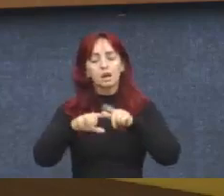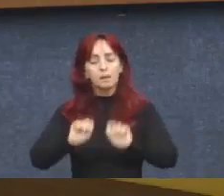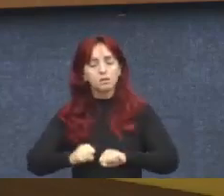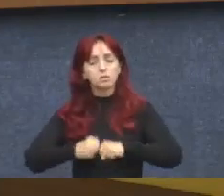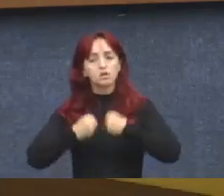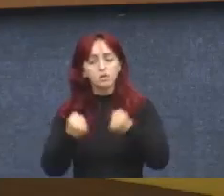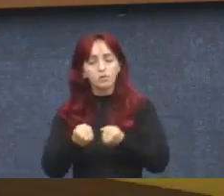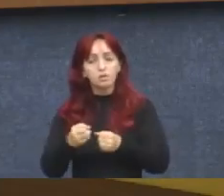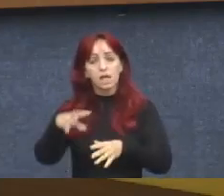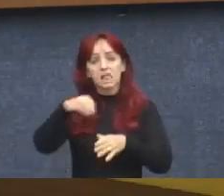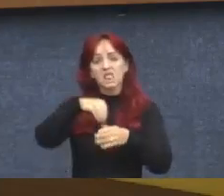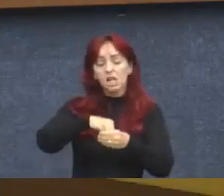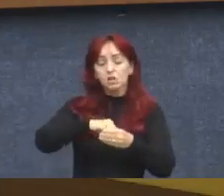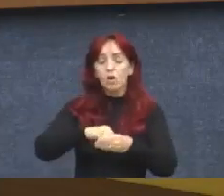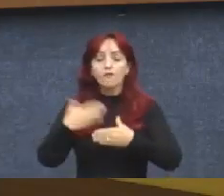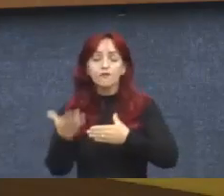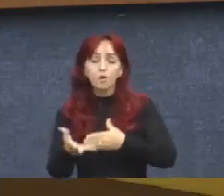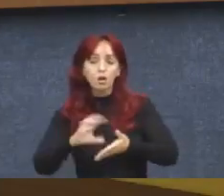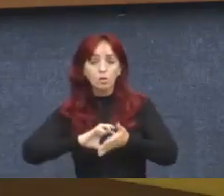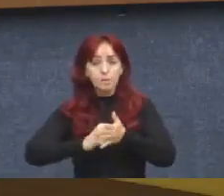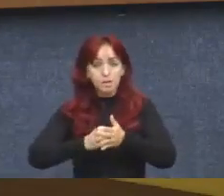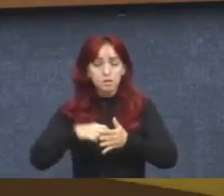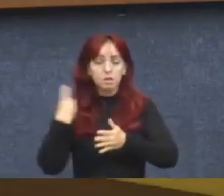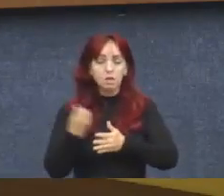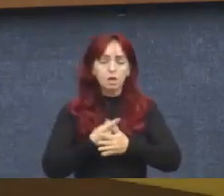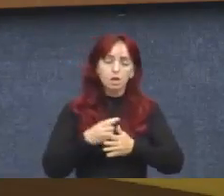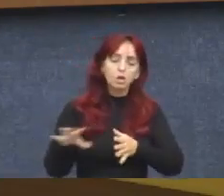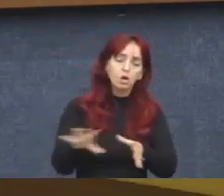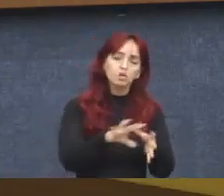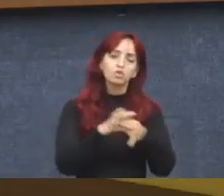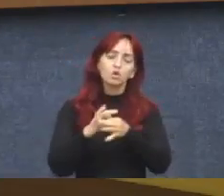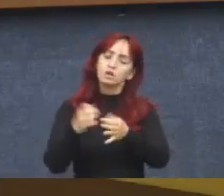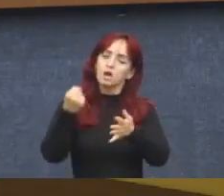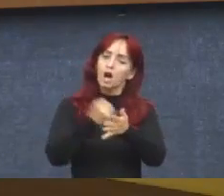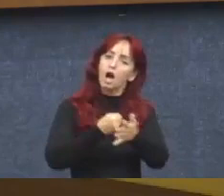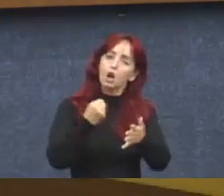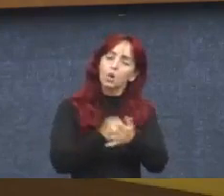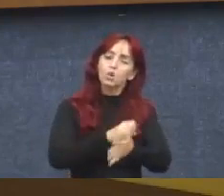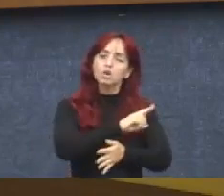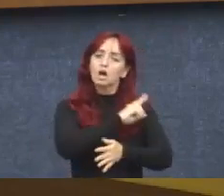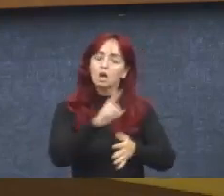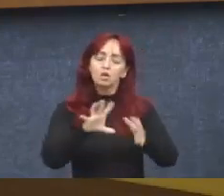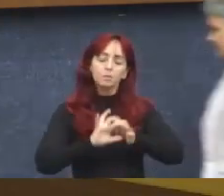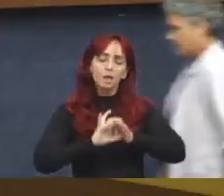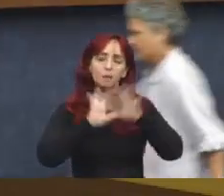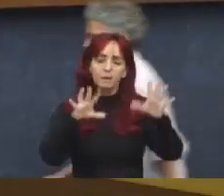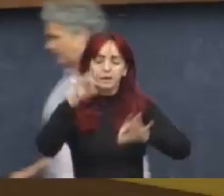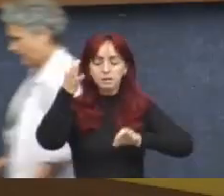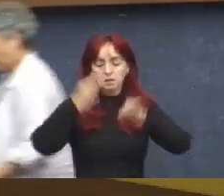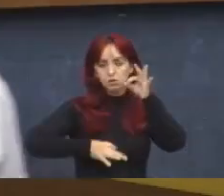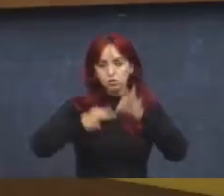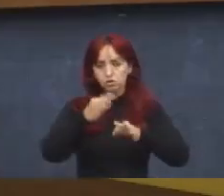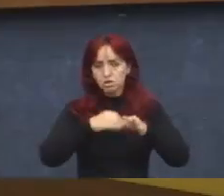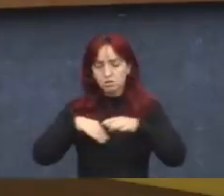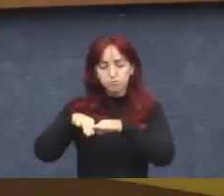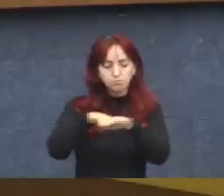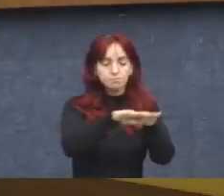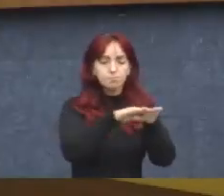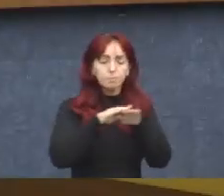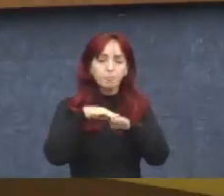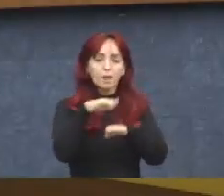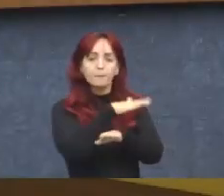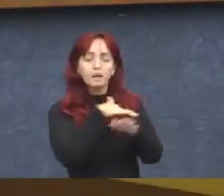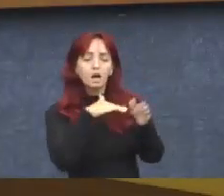partido para que possamos unir todas as lutas em nome da liberdade, da justiça e da equidade para todos os